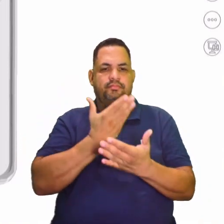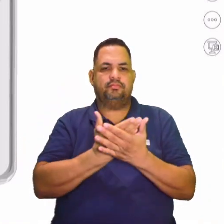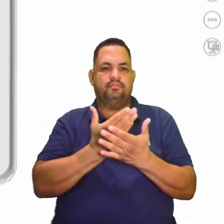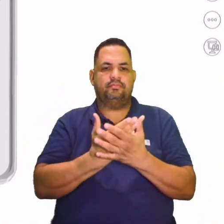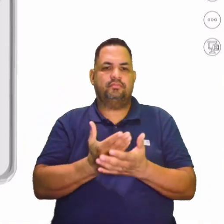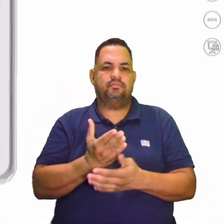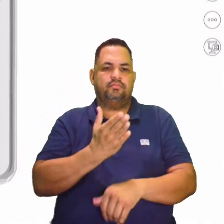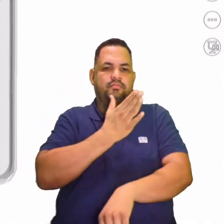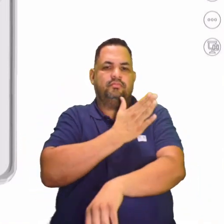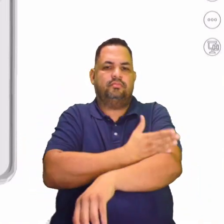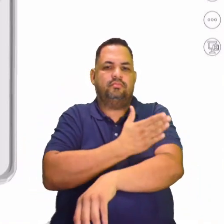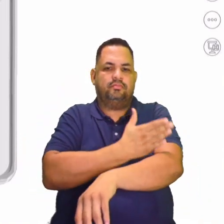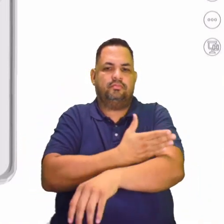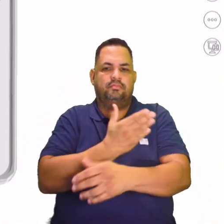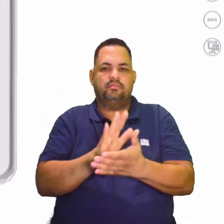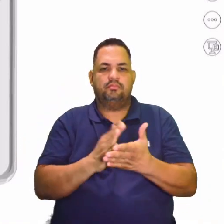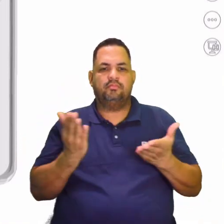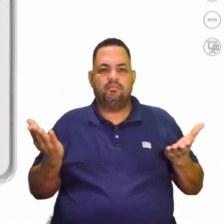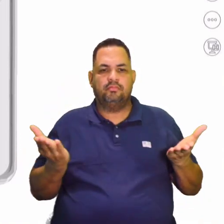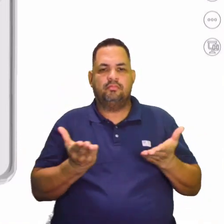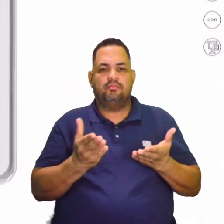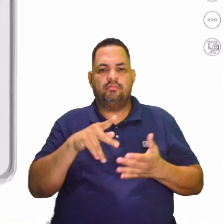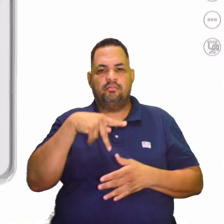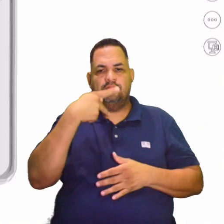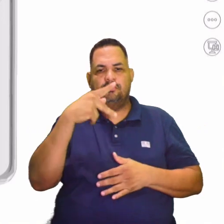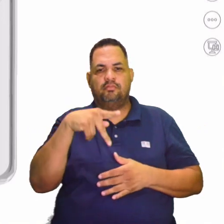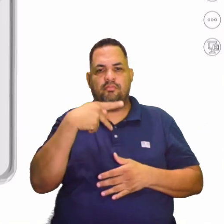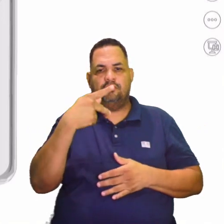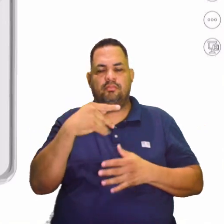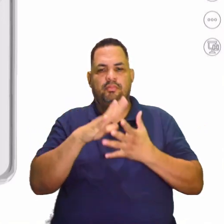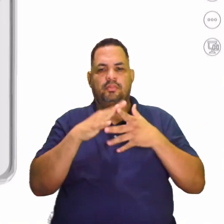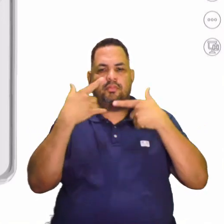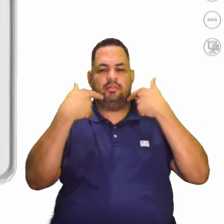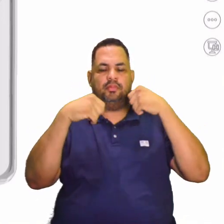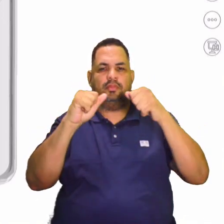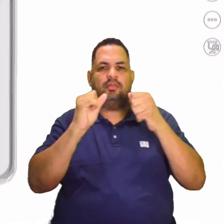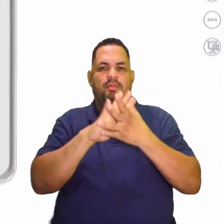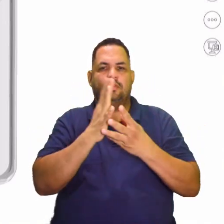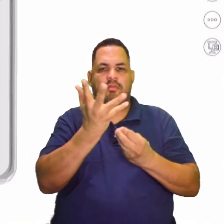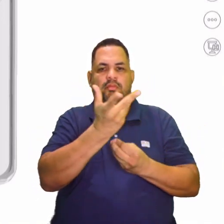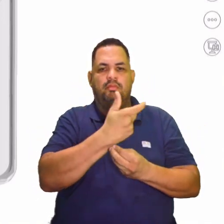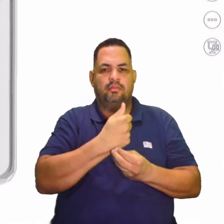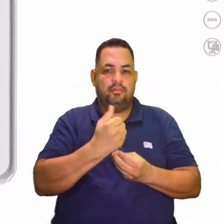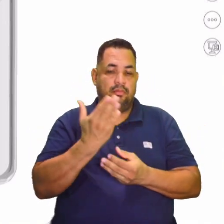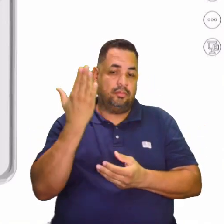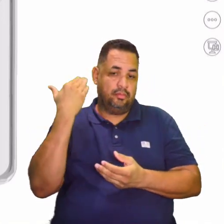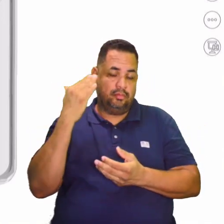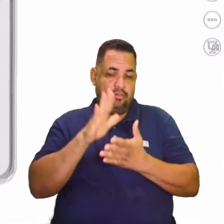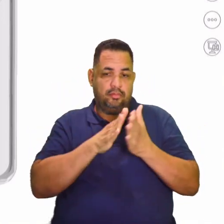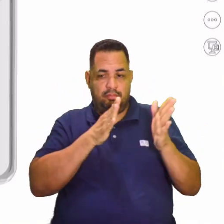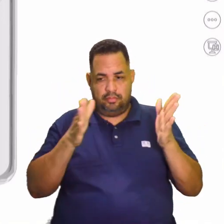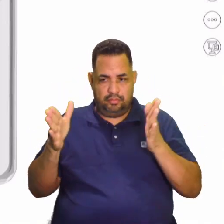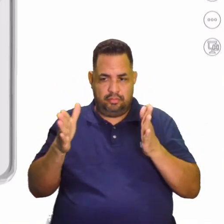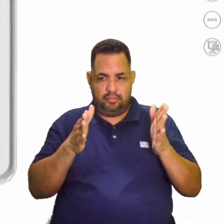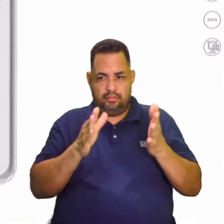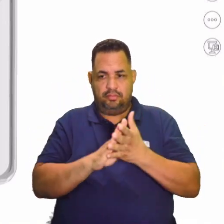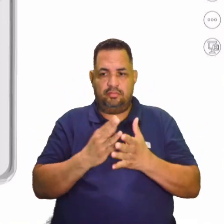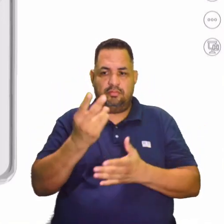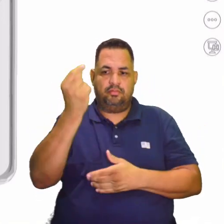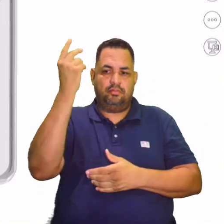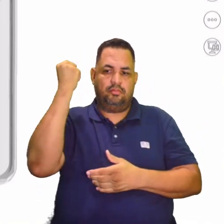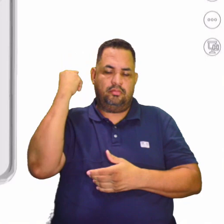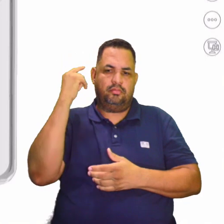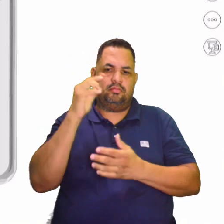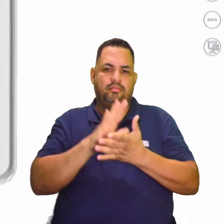arte na antiguidade. Então, agora, estudante, falamos ali das linguagens artísticas, nos períodos, né, antigo